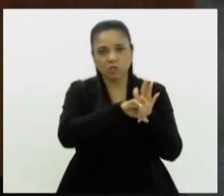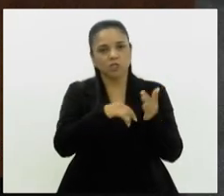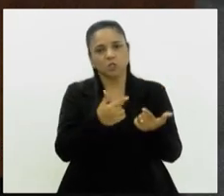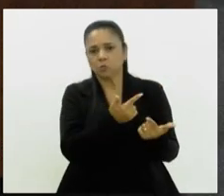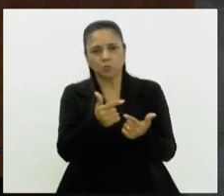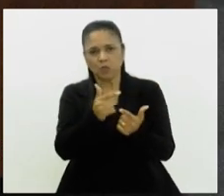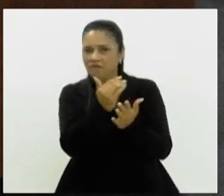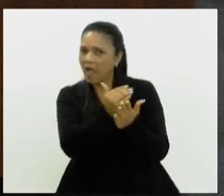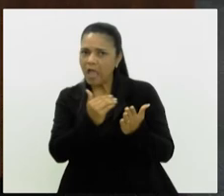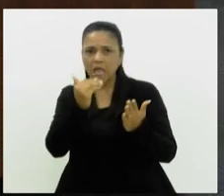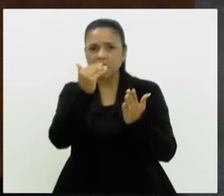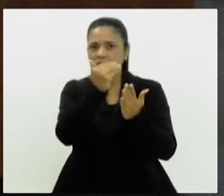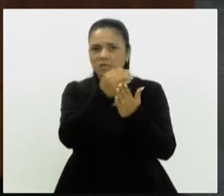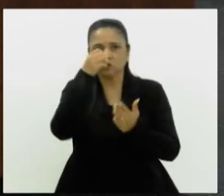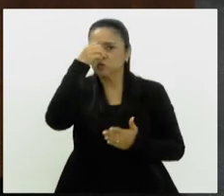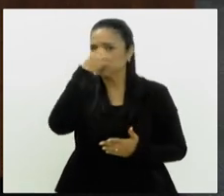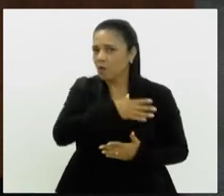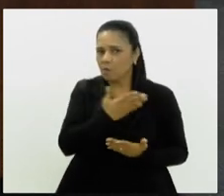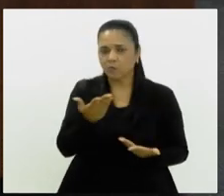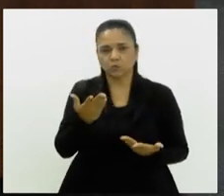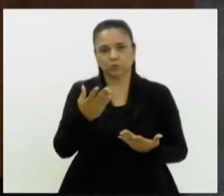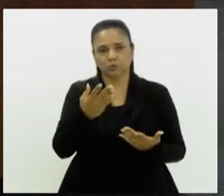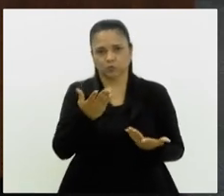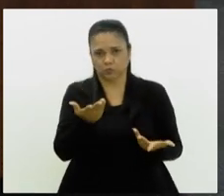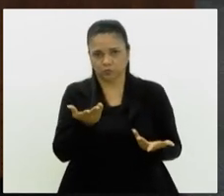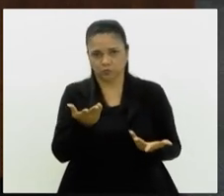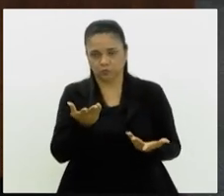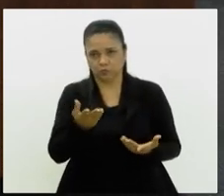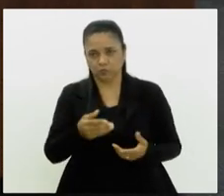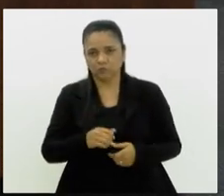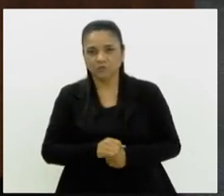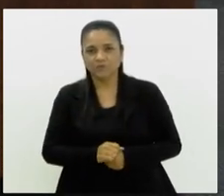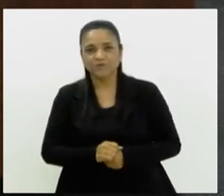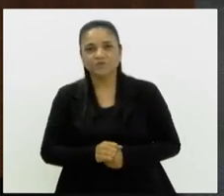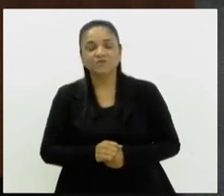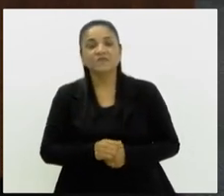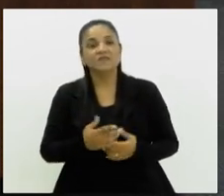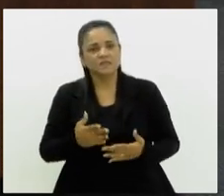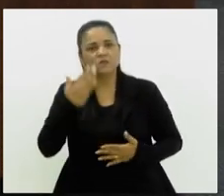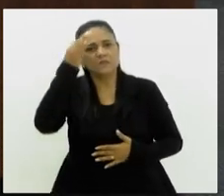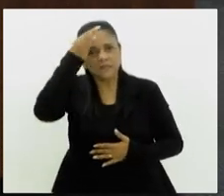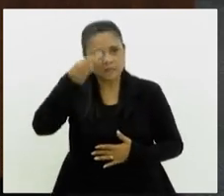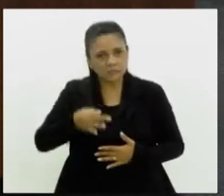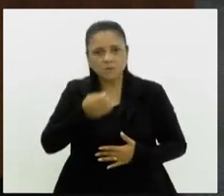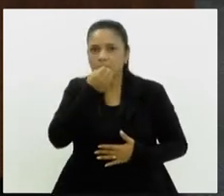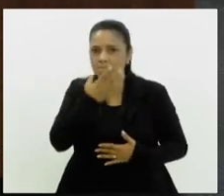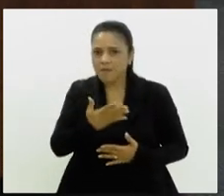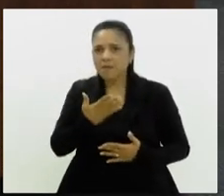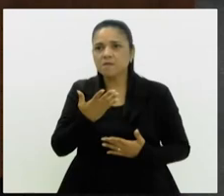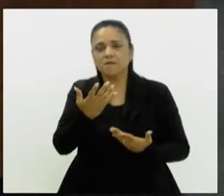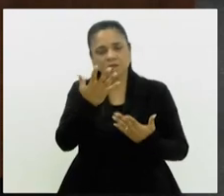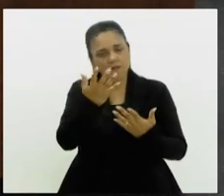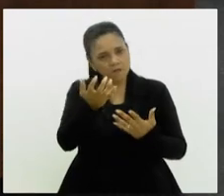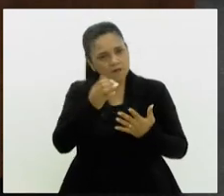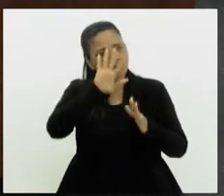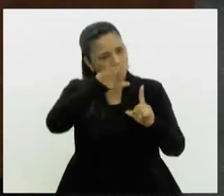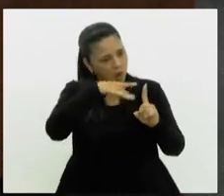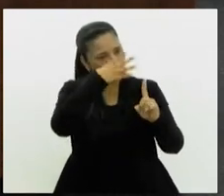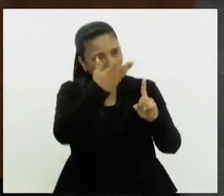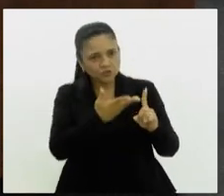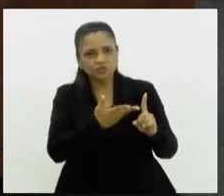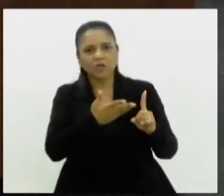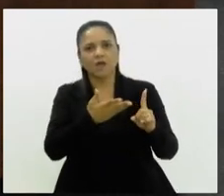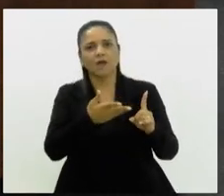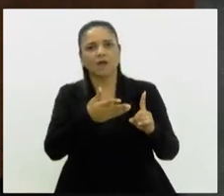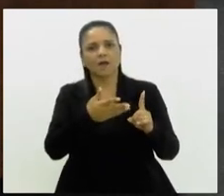a abusos. Então, eu queria, se eu entendi bem, eu queria elogiar essa